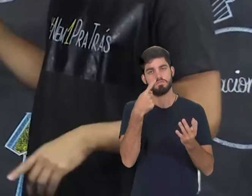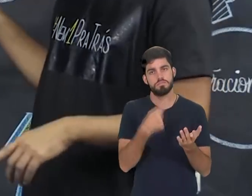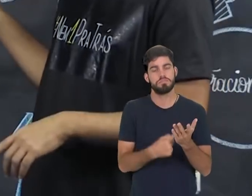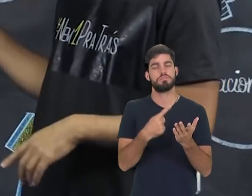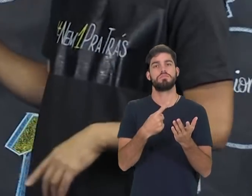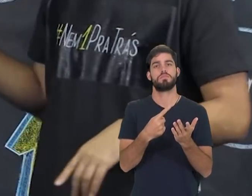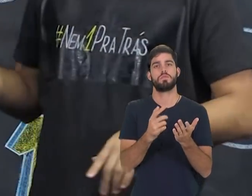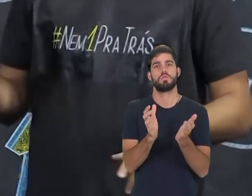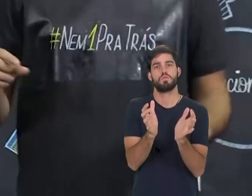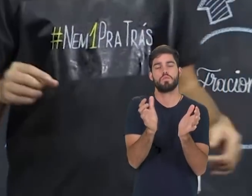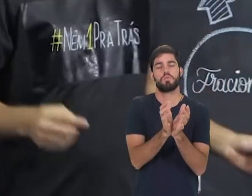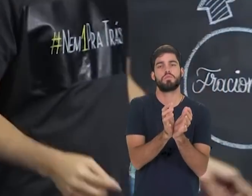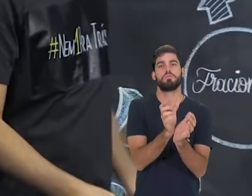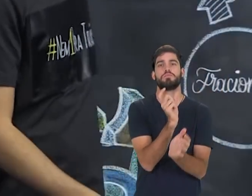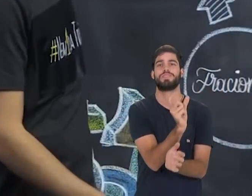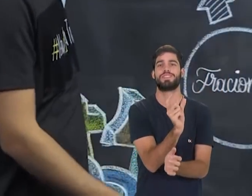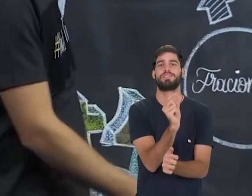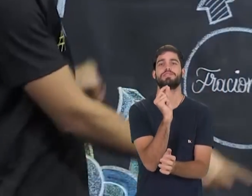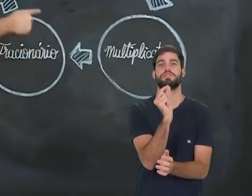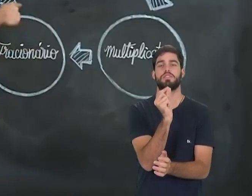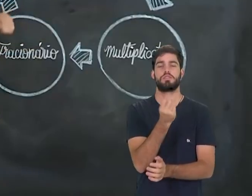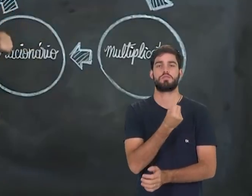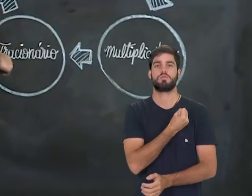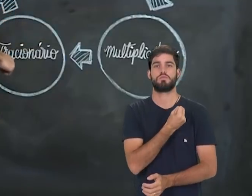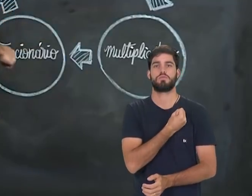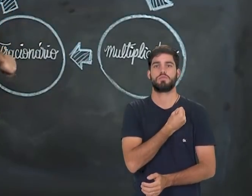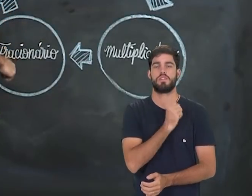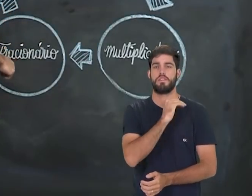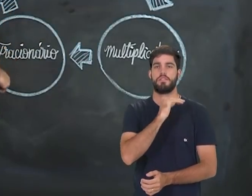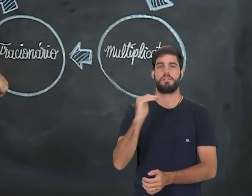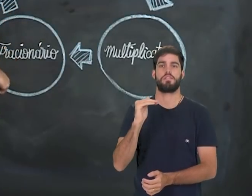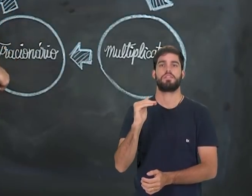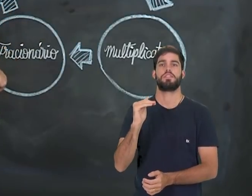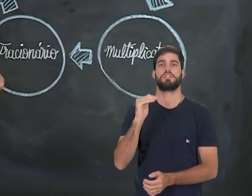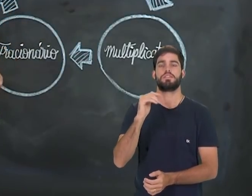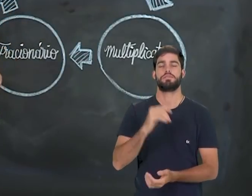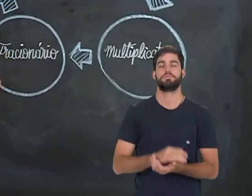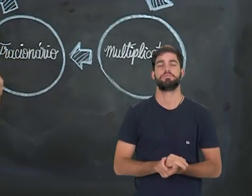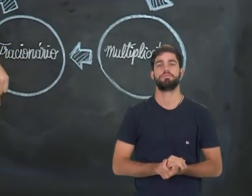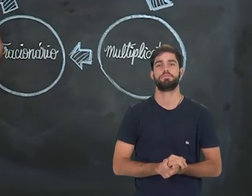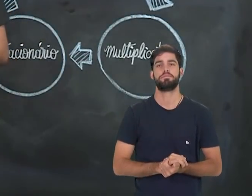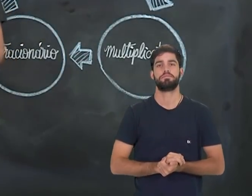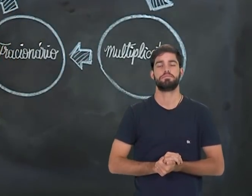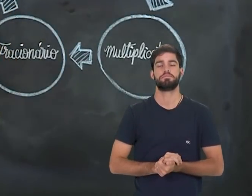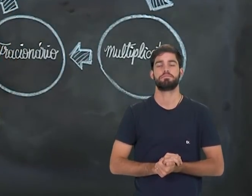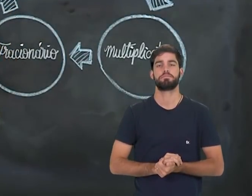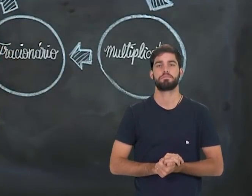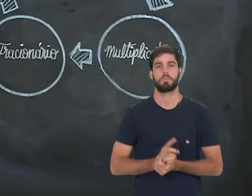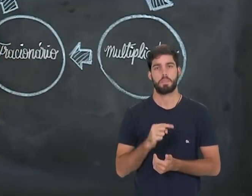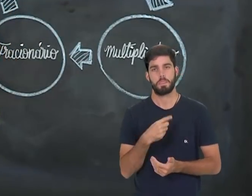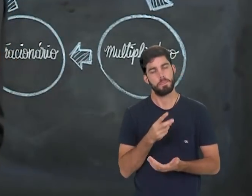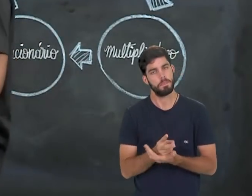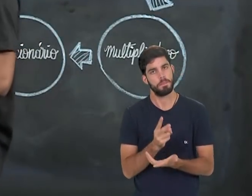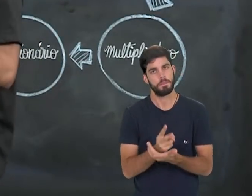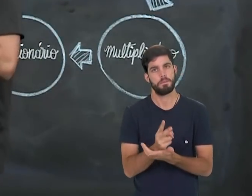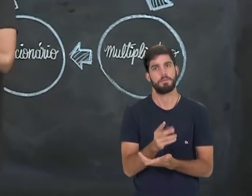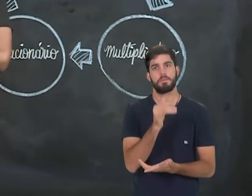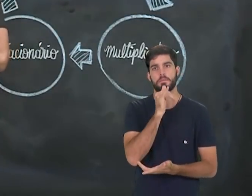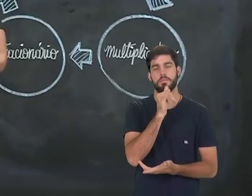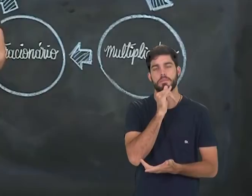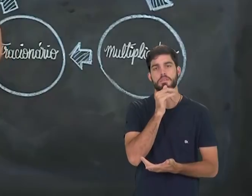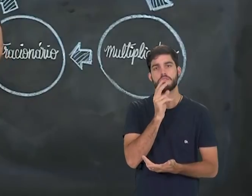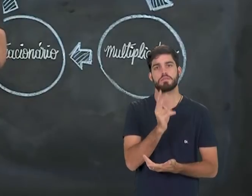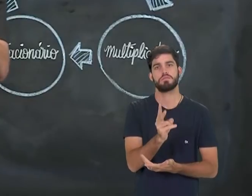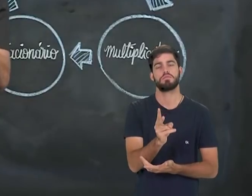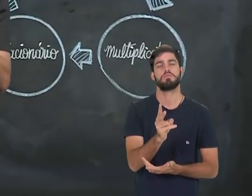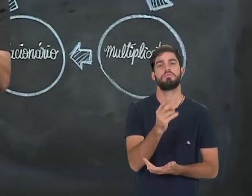todo compõem o grupo de numerais que a gente chama de numerais fracionários, ok? Vamos continuar no nosso exemplo. É sempre bom a